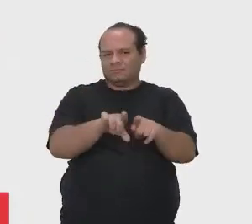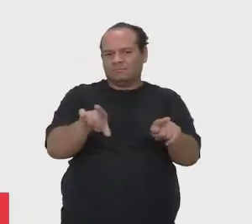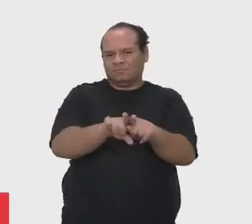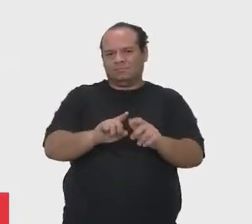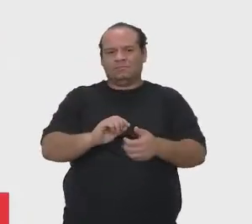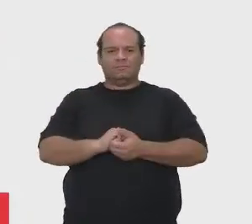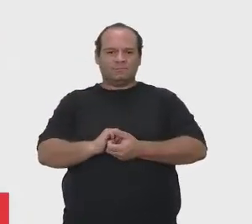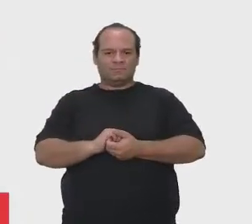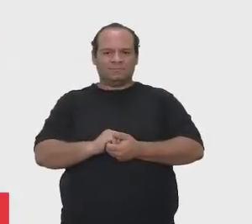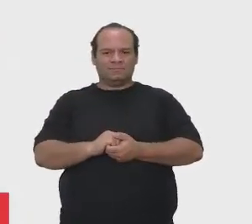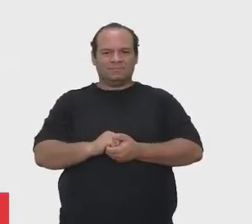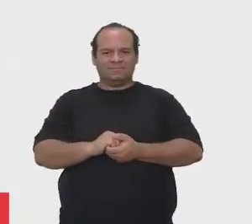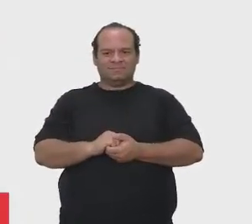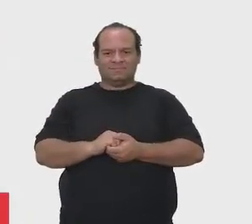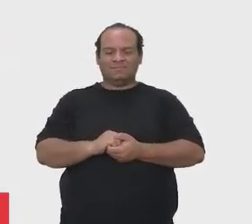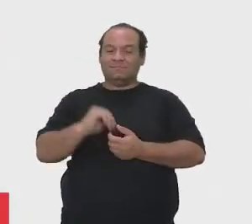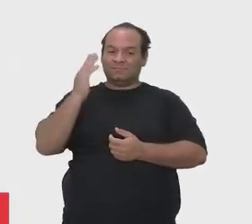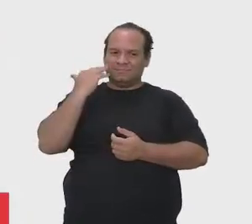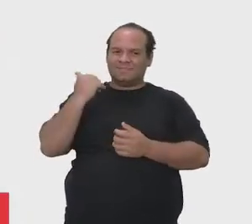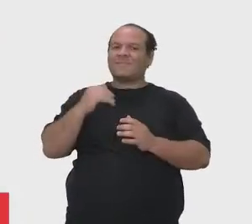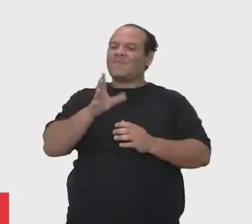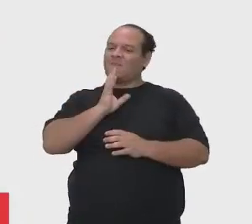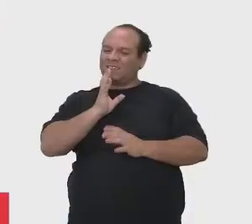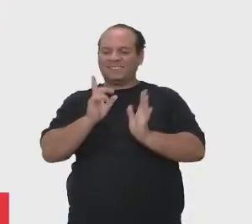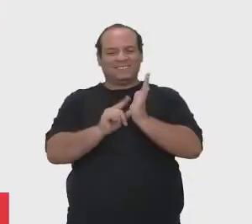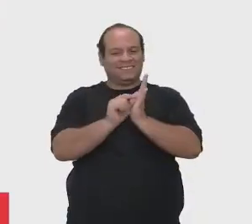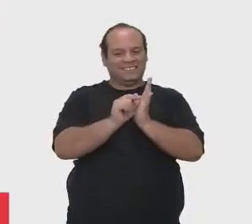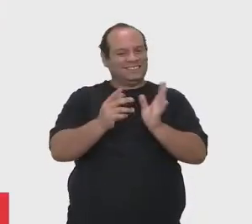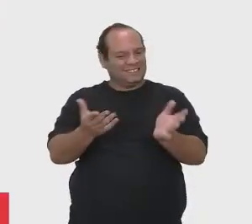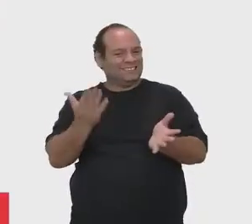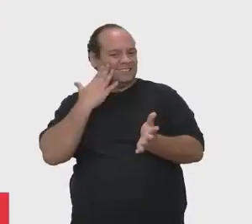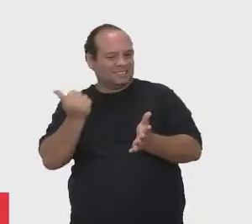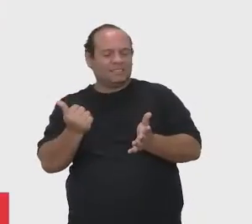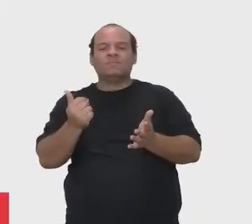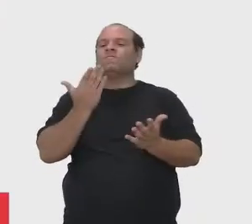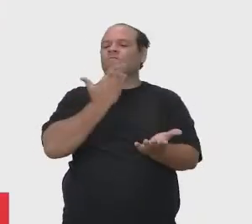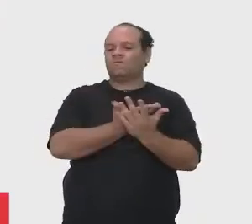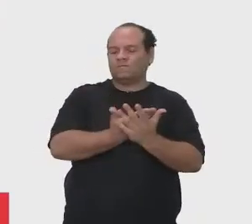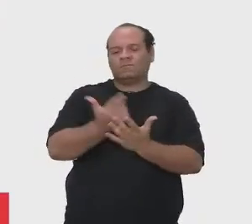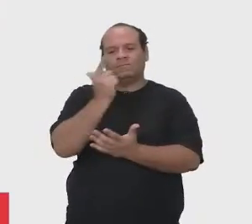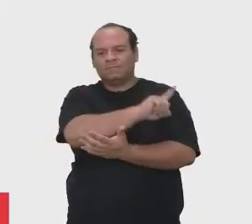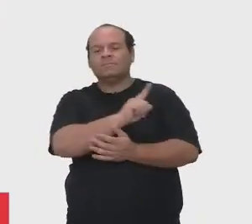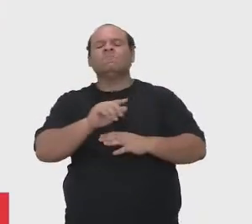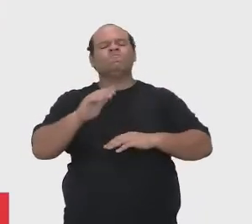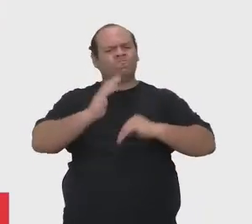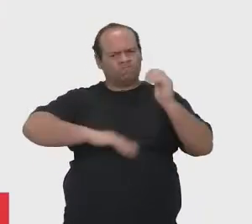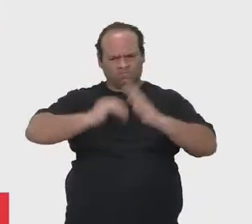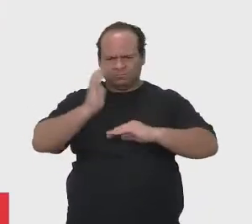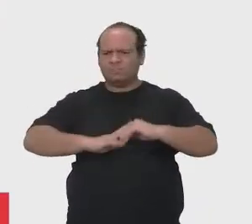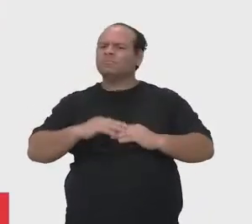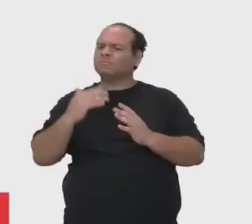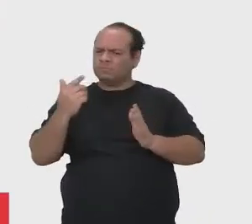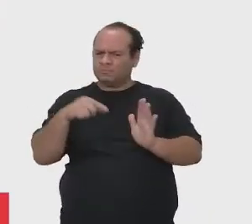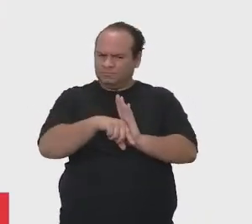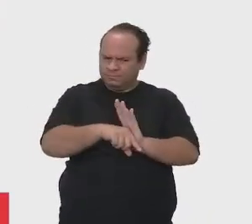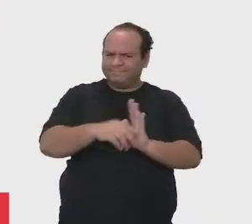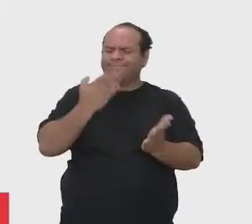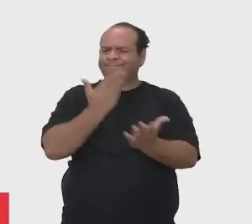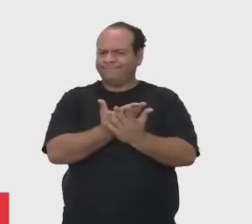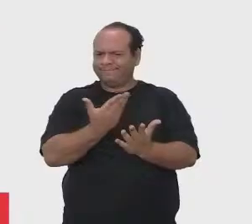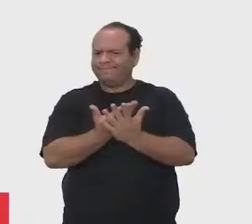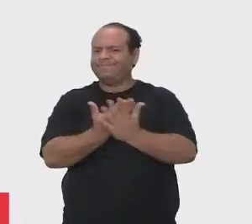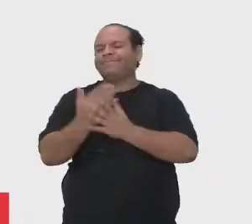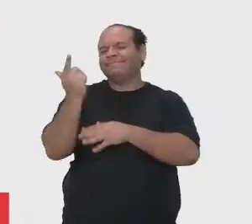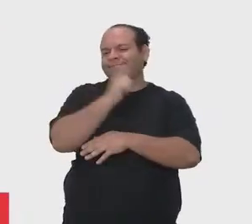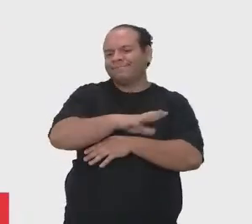Tá certo? Então, como conhecedora do material digital, eu sei que os nossos estudantes têm esse estudo já para ter